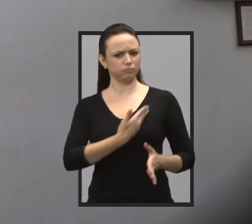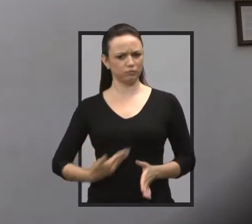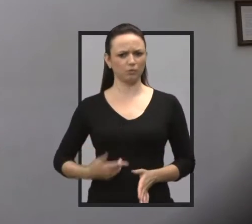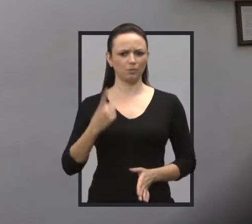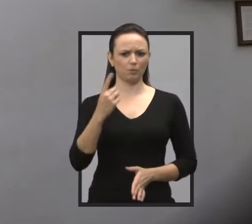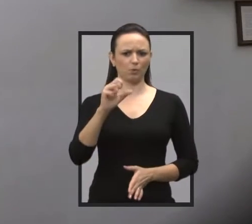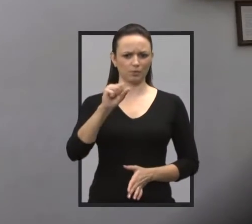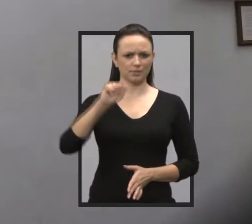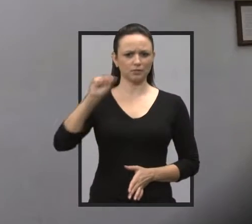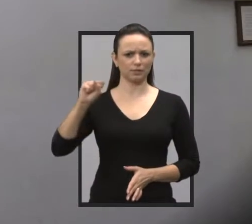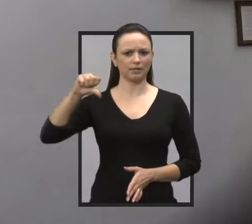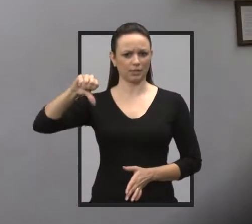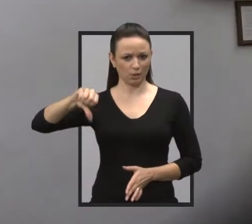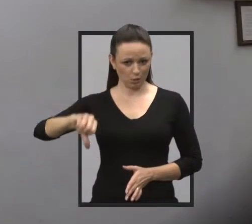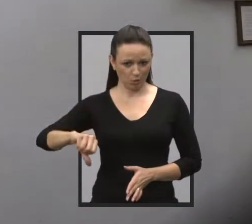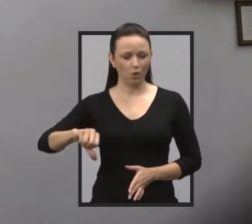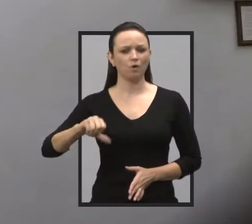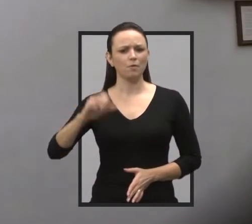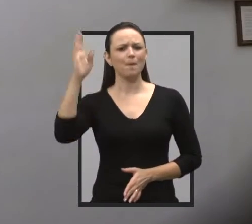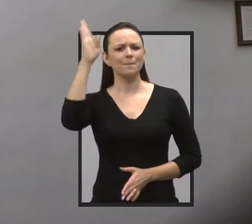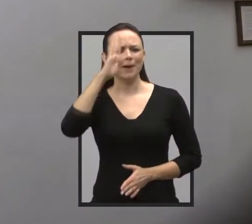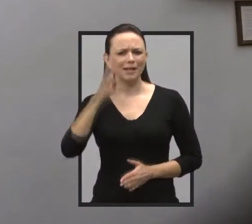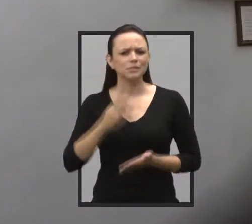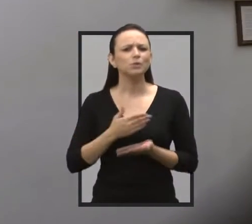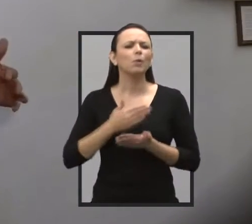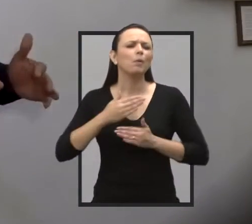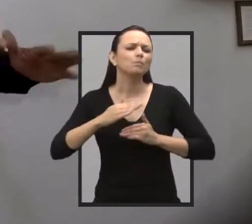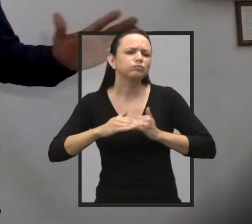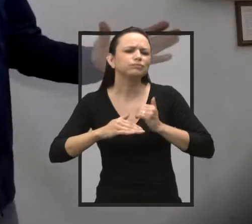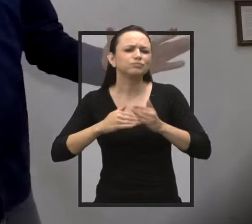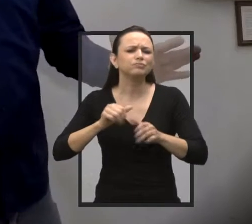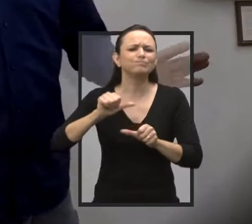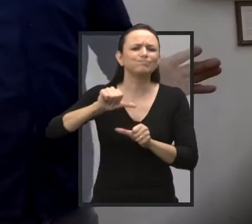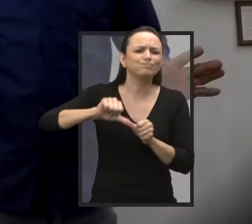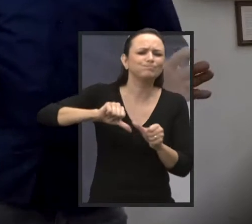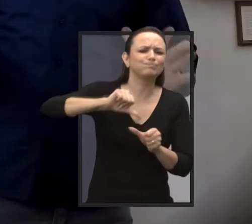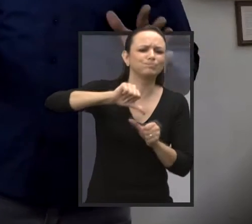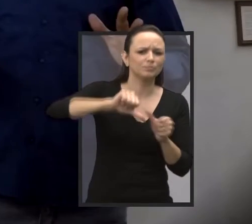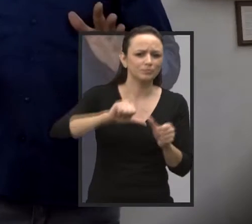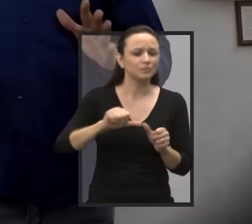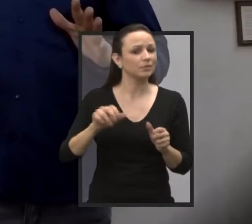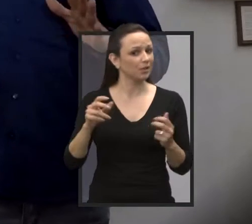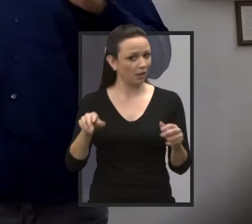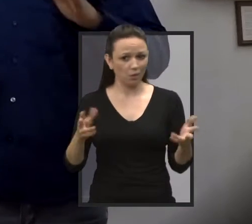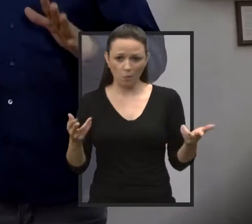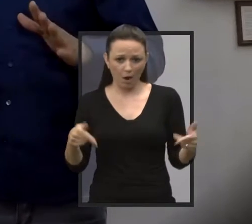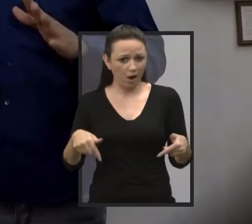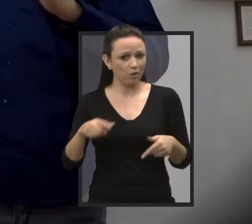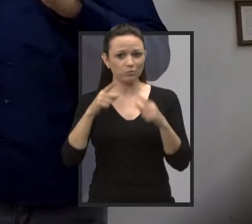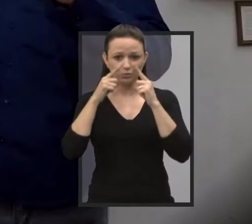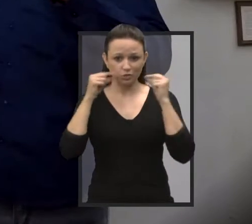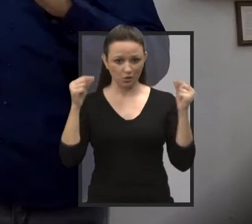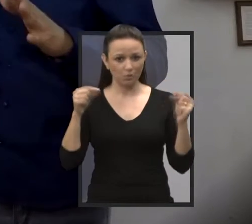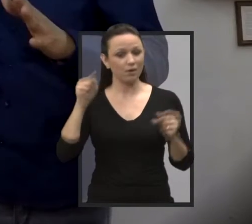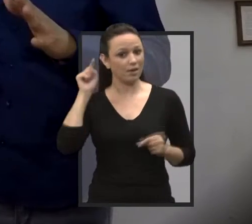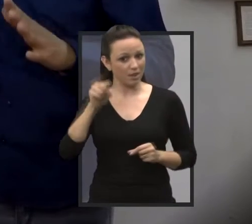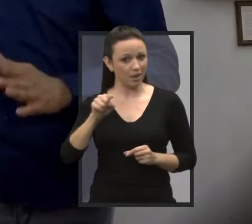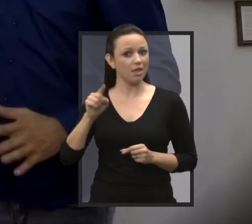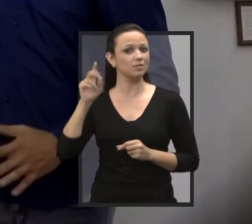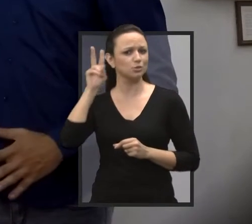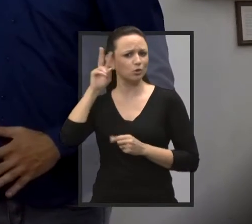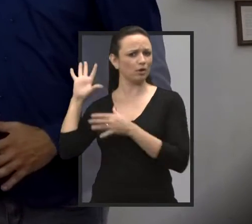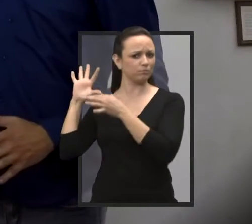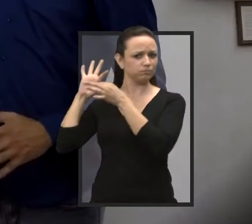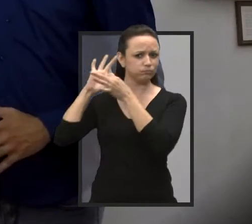1889, o Brasil passa por um período de contínuas mudanças, e não seria diferente em Jaú. E é justamente neste contexto